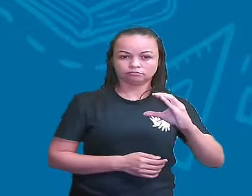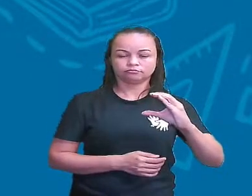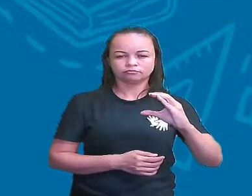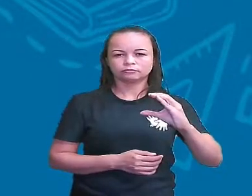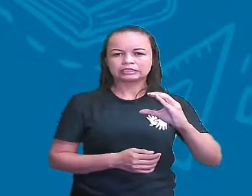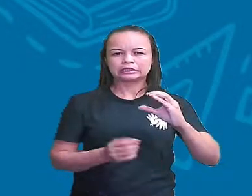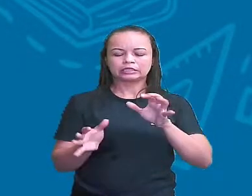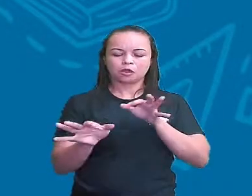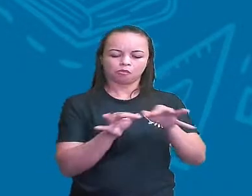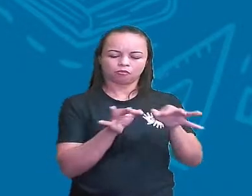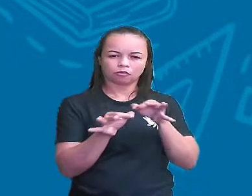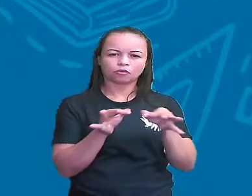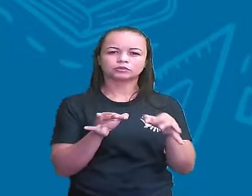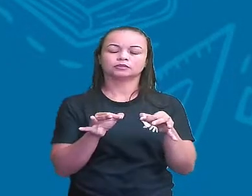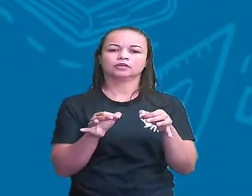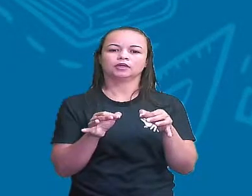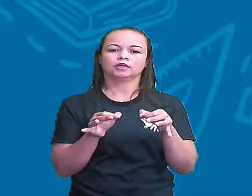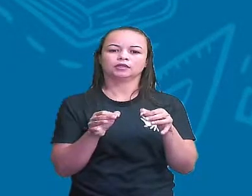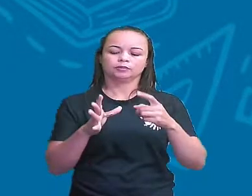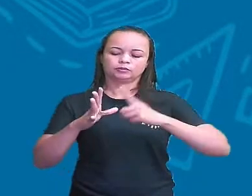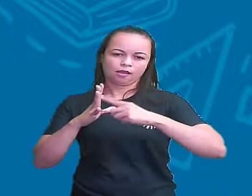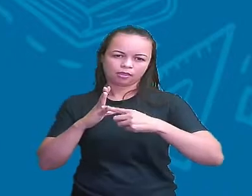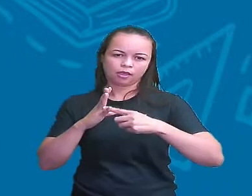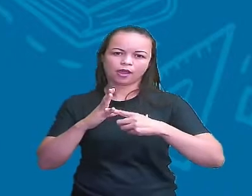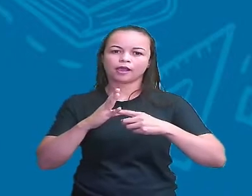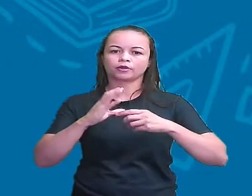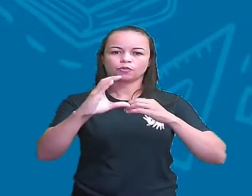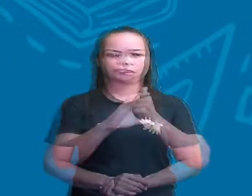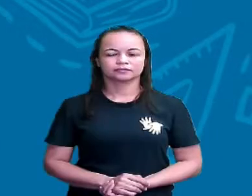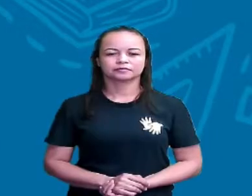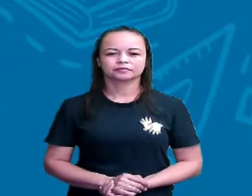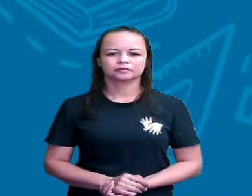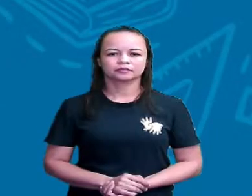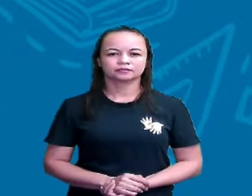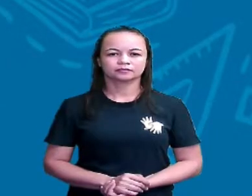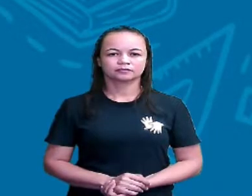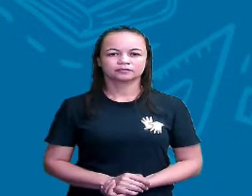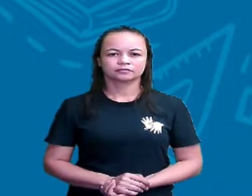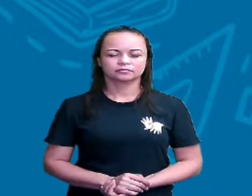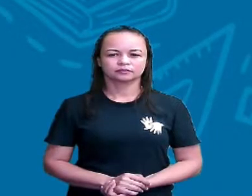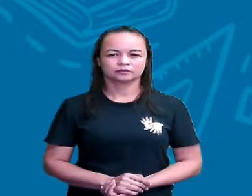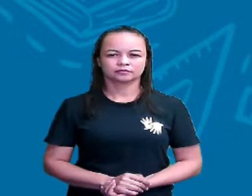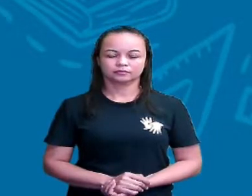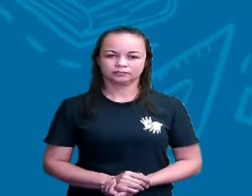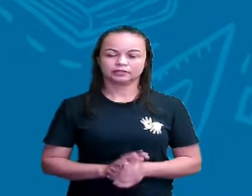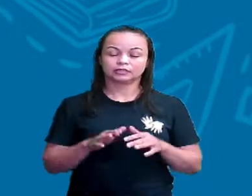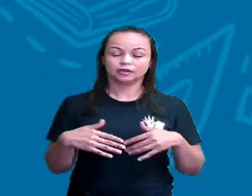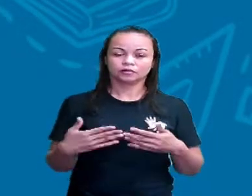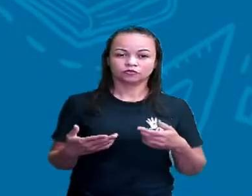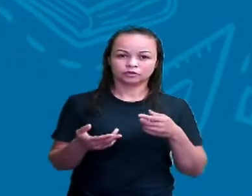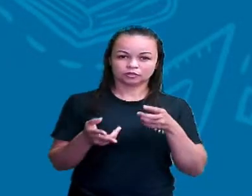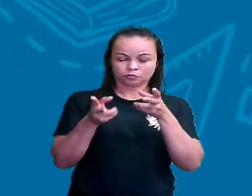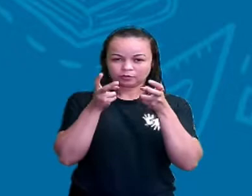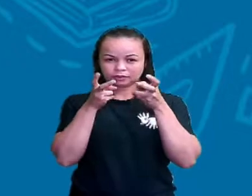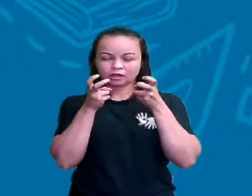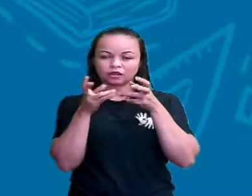organiza a partir do calendário cristão, tá? Então, como vocês podem ver aqui, a gente